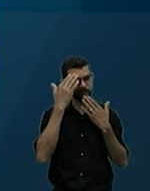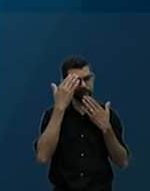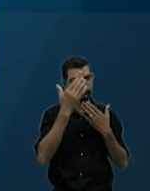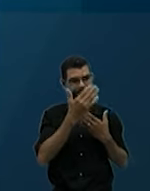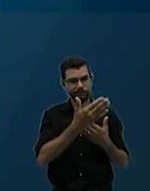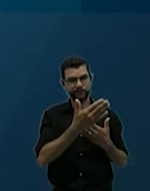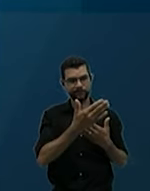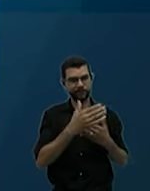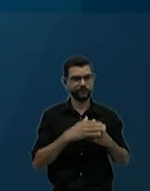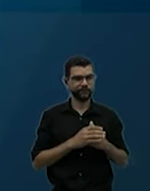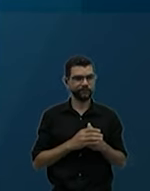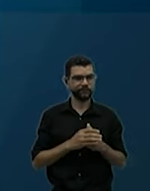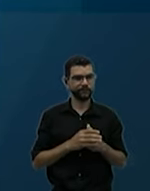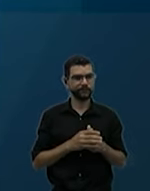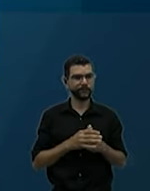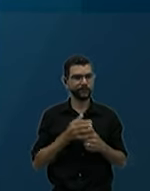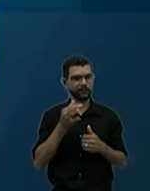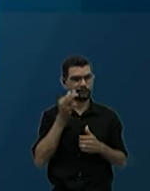presença tão